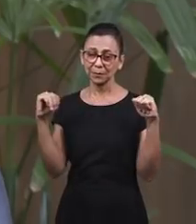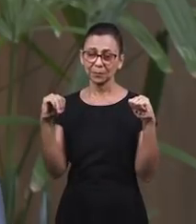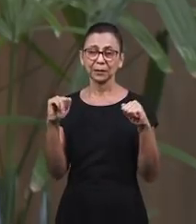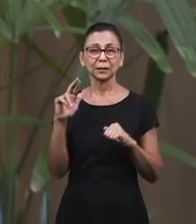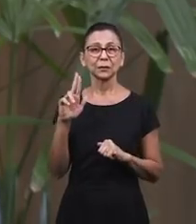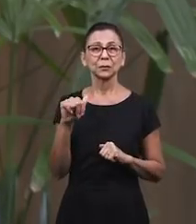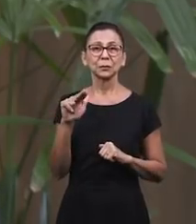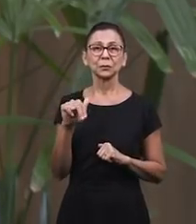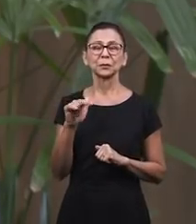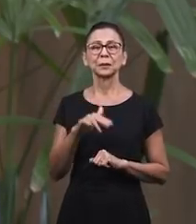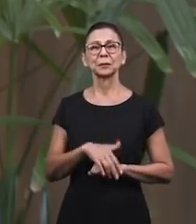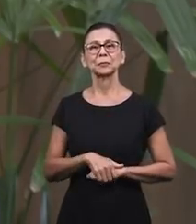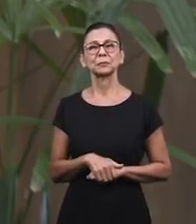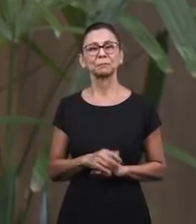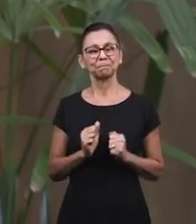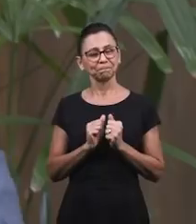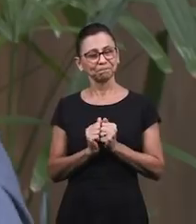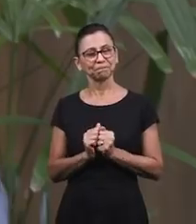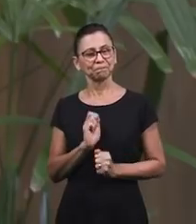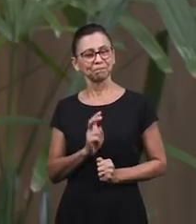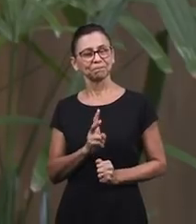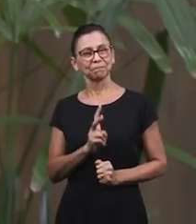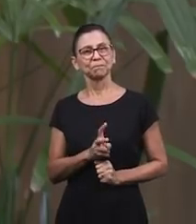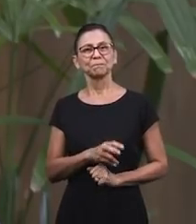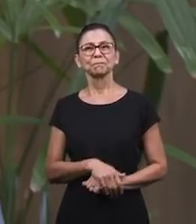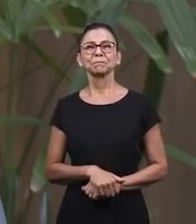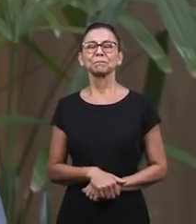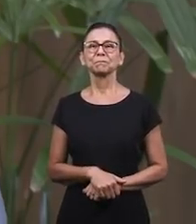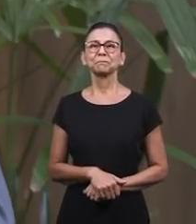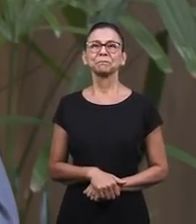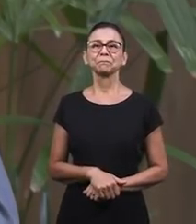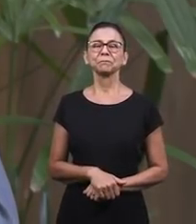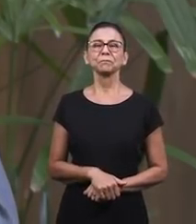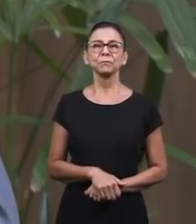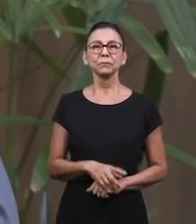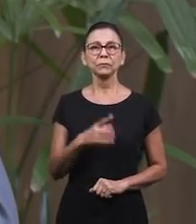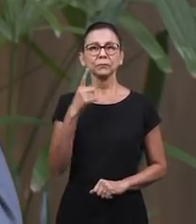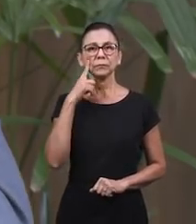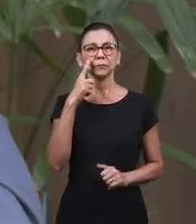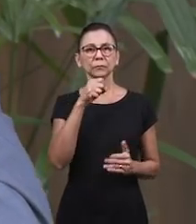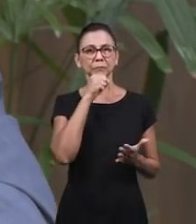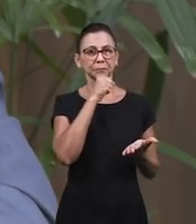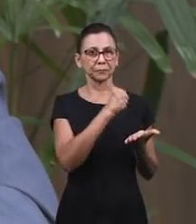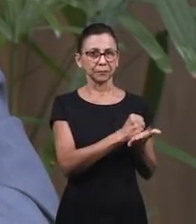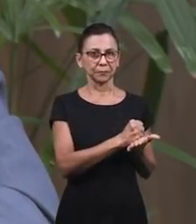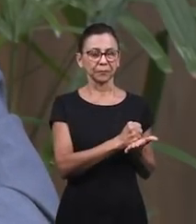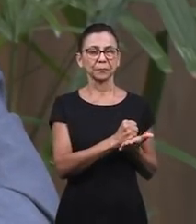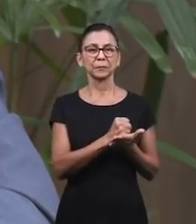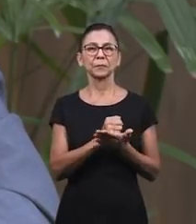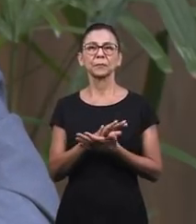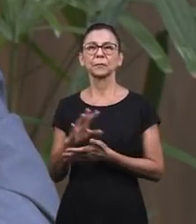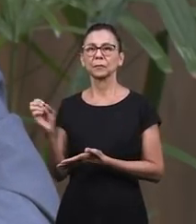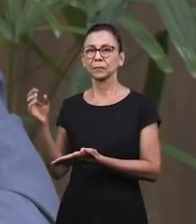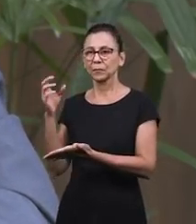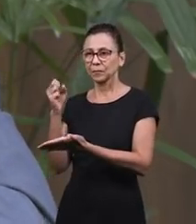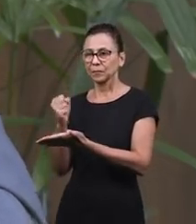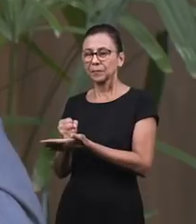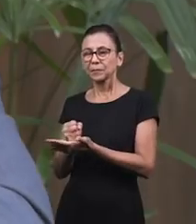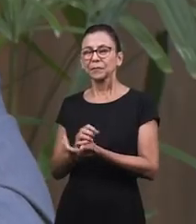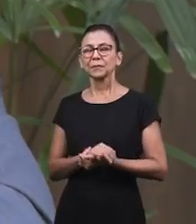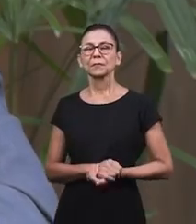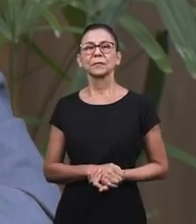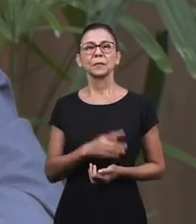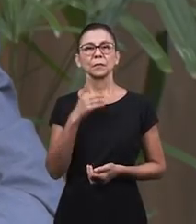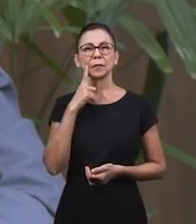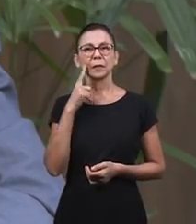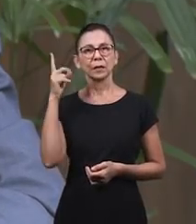nunca. Aqui está sempre juntos ali. Então nós vemos no Velho Testamento, os Evangelhos, e nós vemos ali na história da igreja